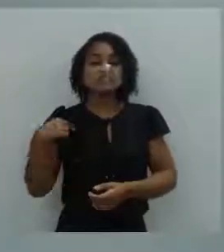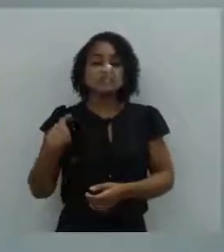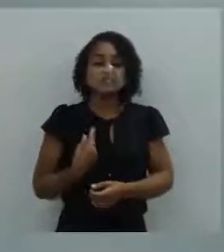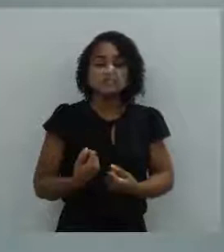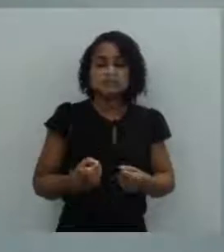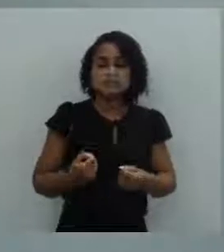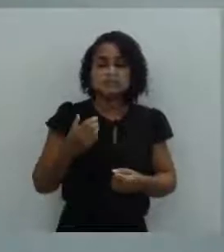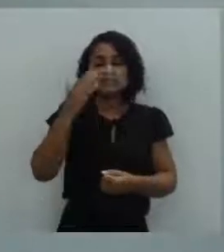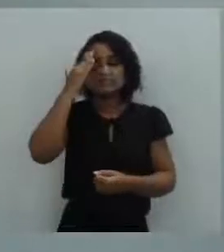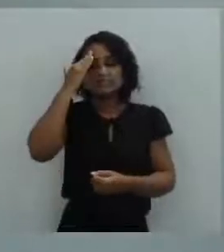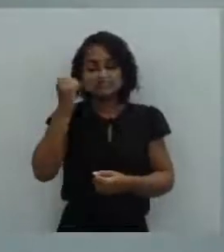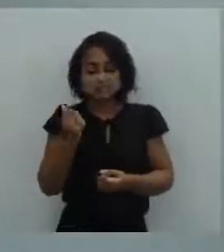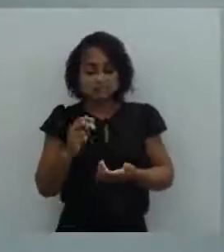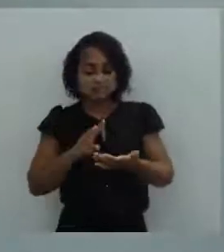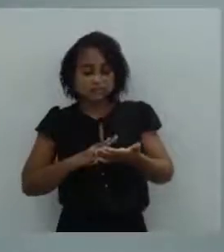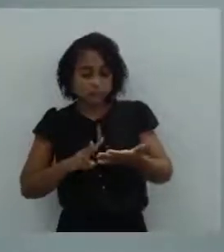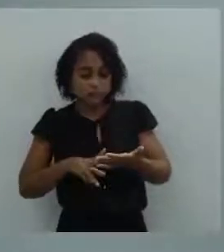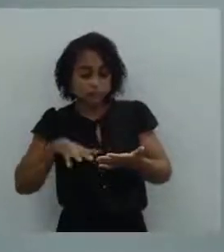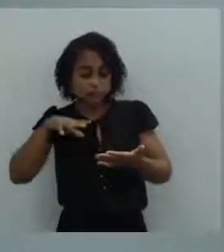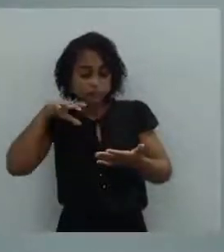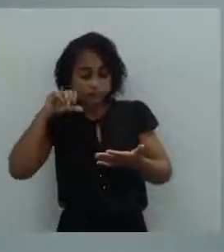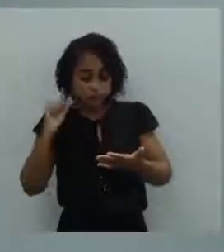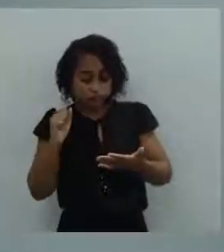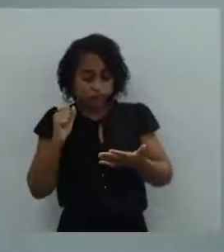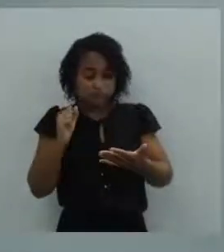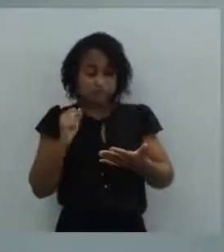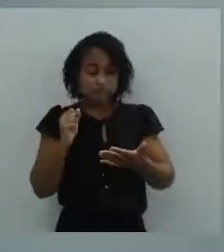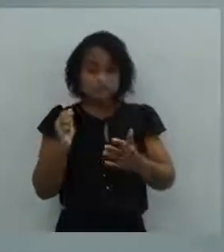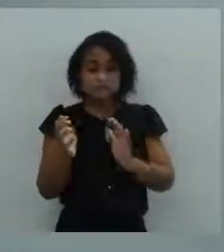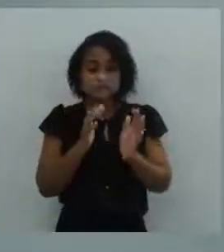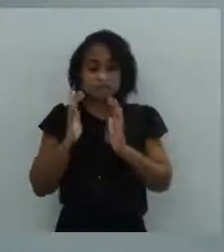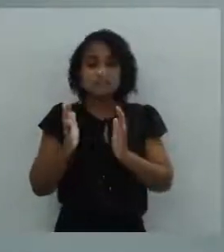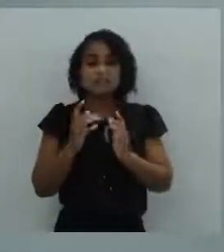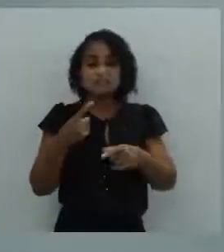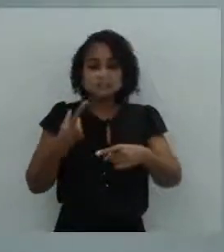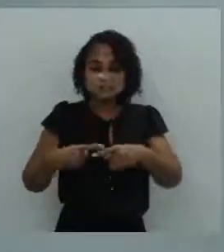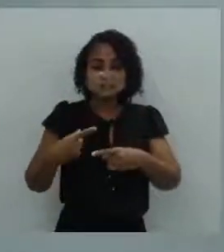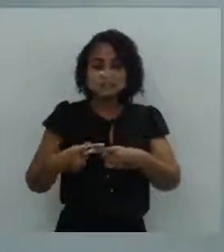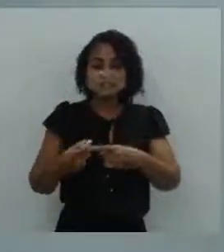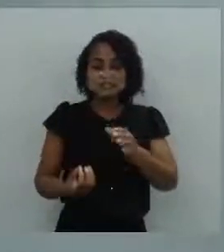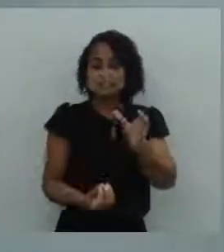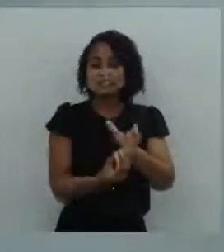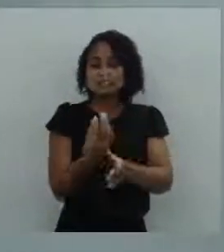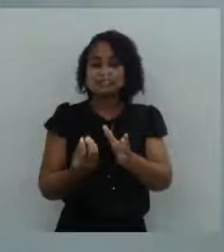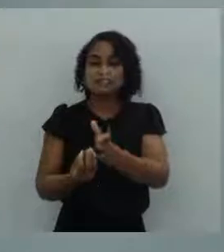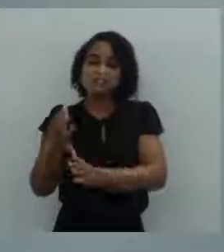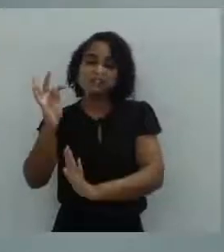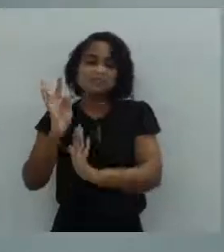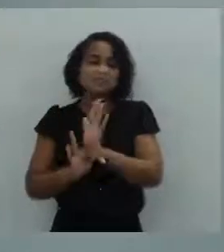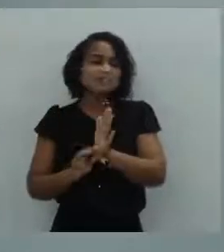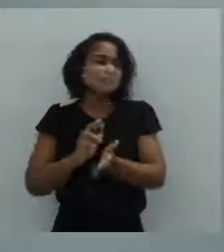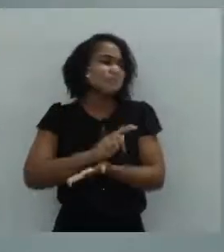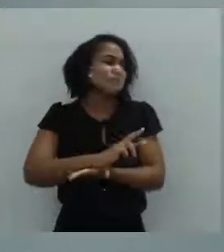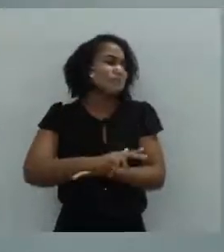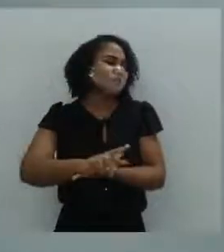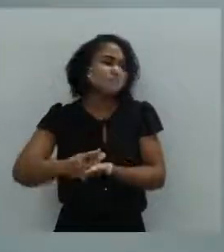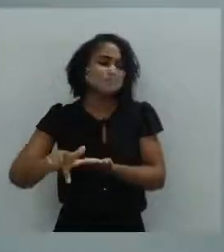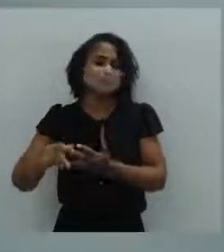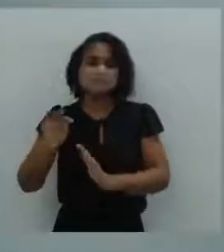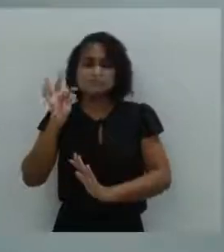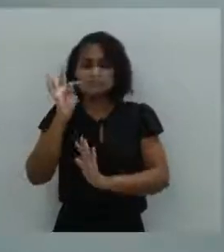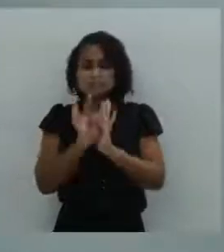saber ler, ouvir, falar e produzir textos, diversos